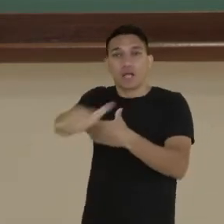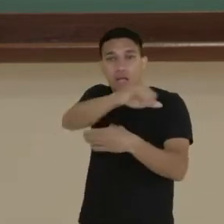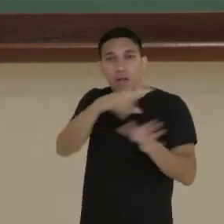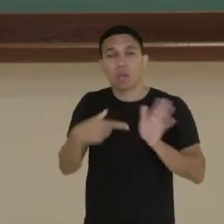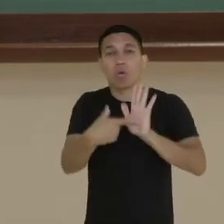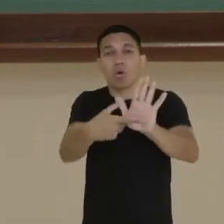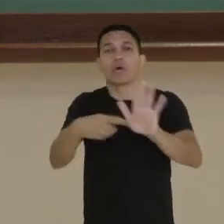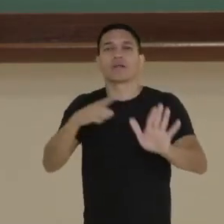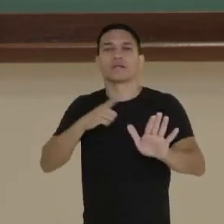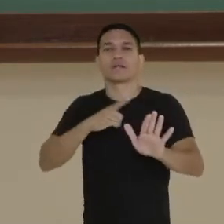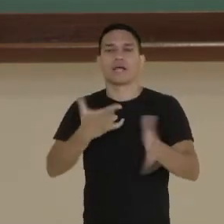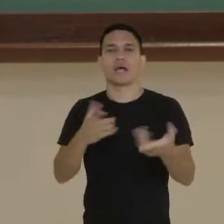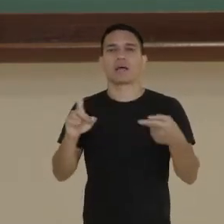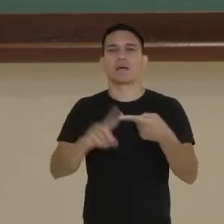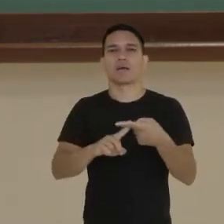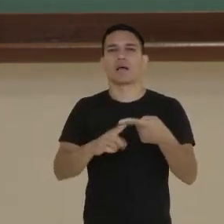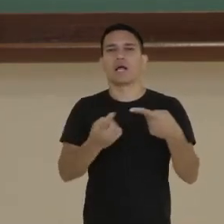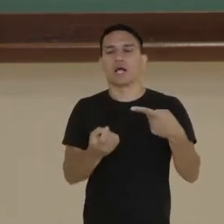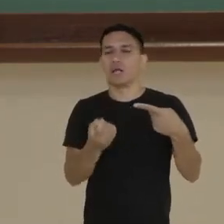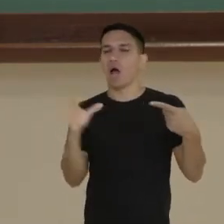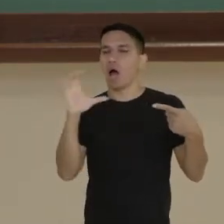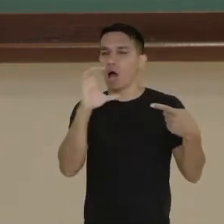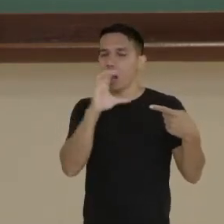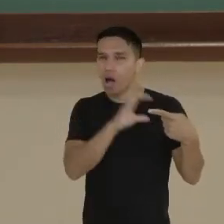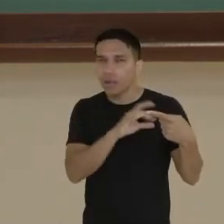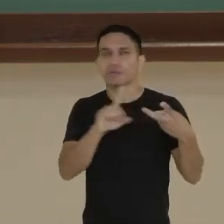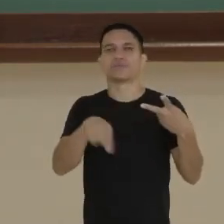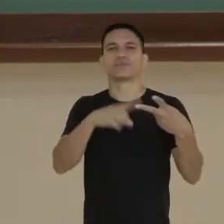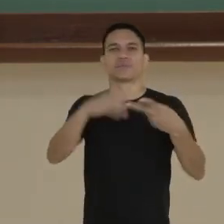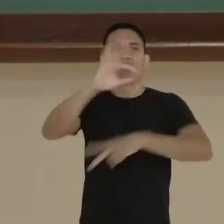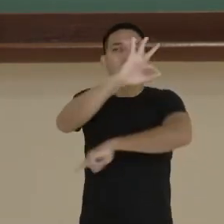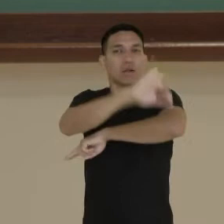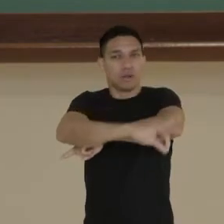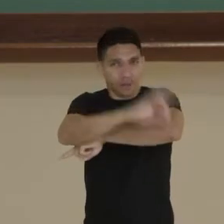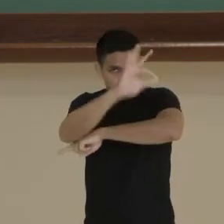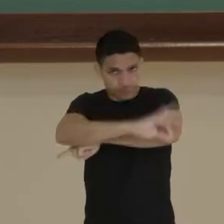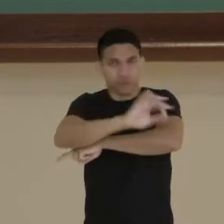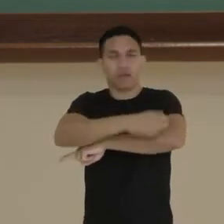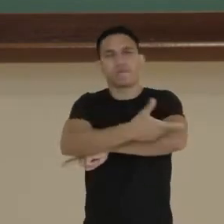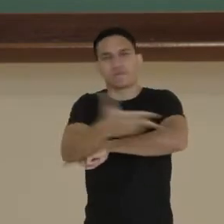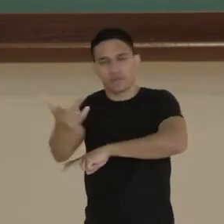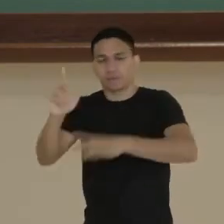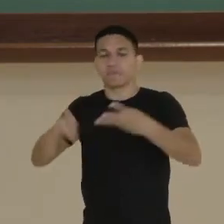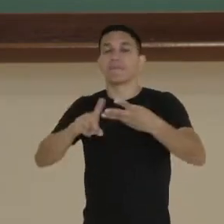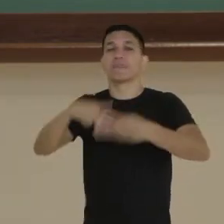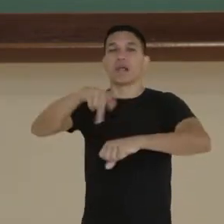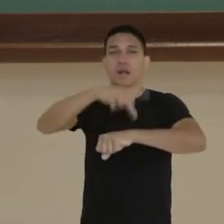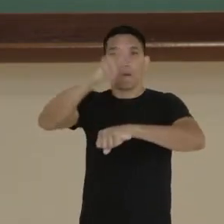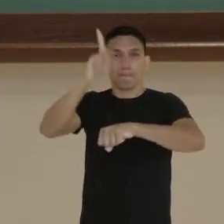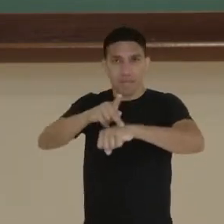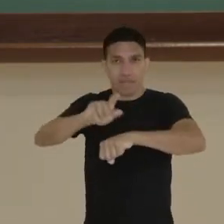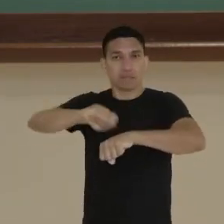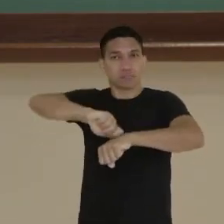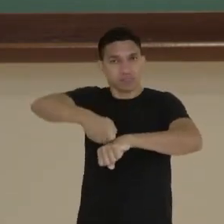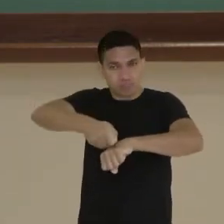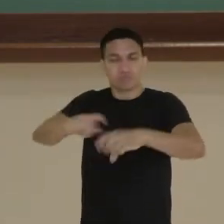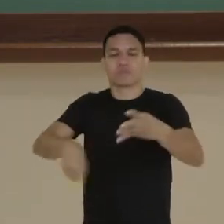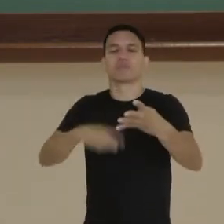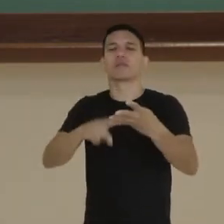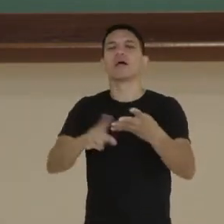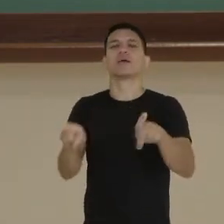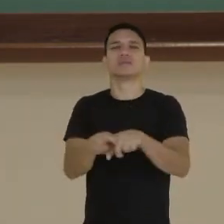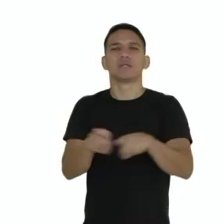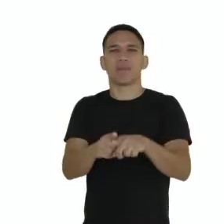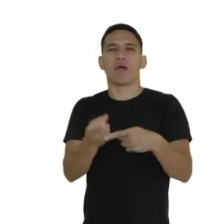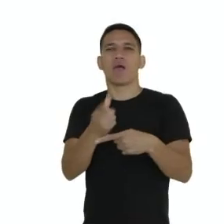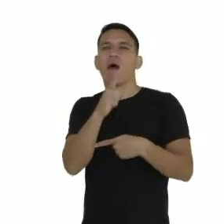nós temos a geotérmica, nós temos o petróleo e os seus derivados, nós temos o carvão mineral, nós temos a energia hidráulica,